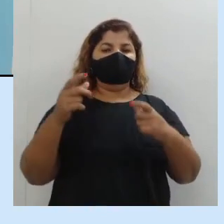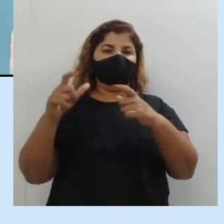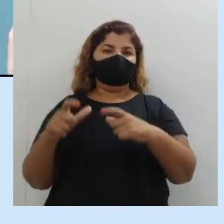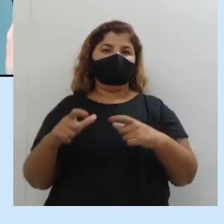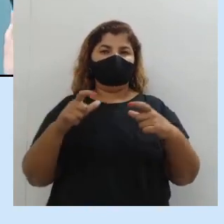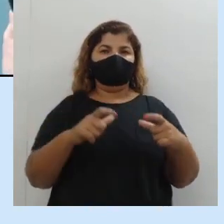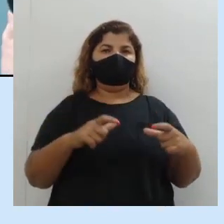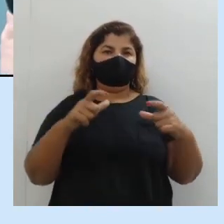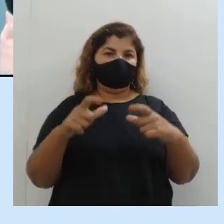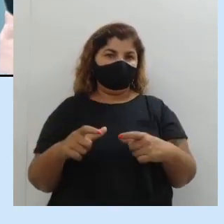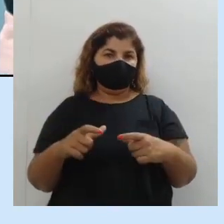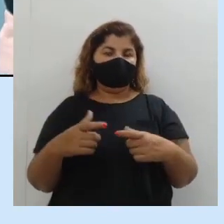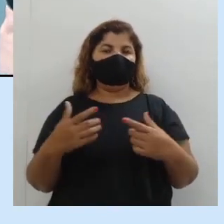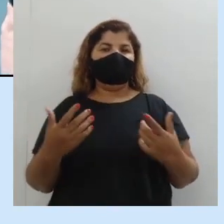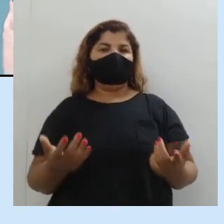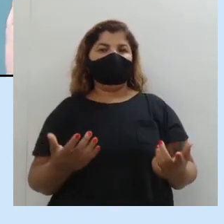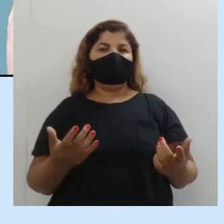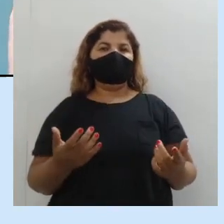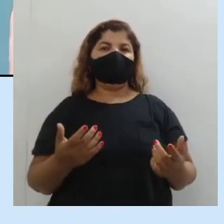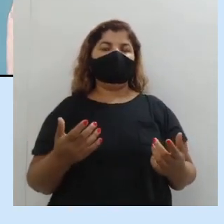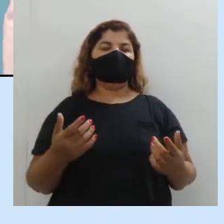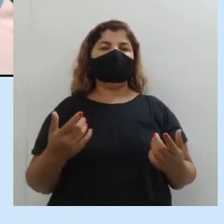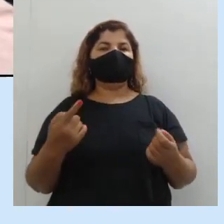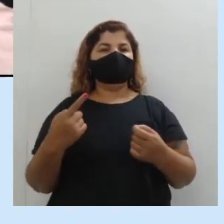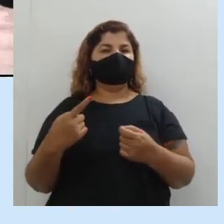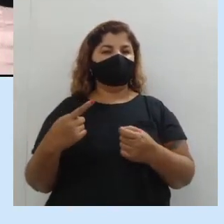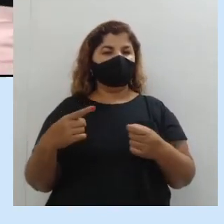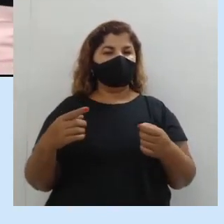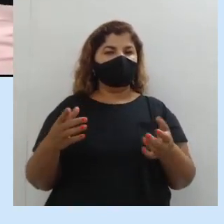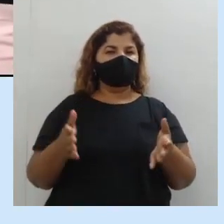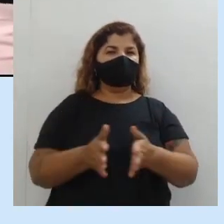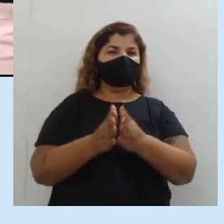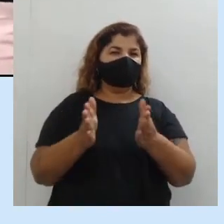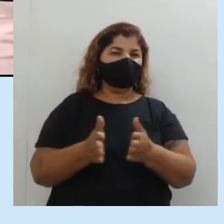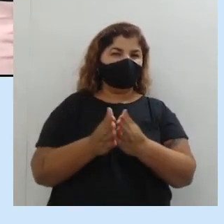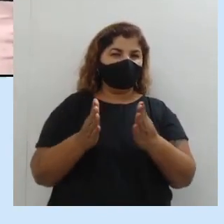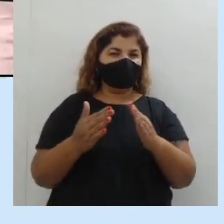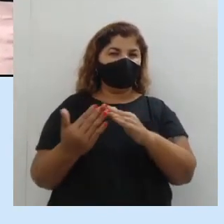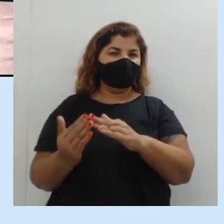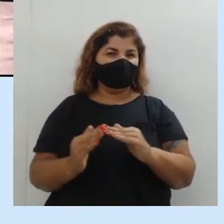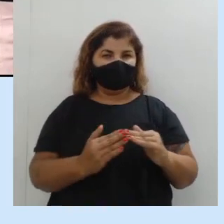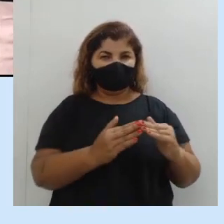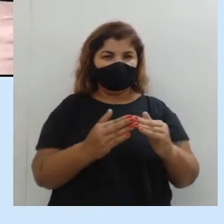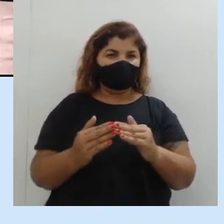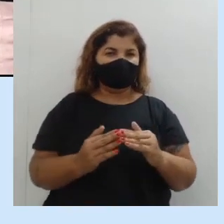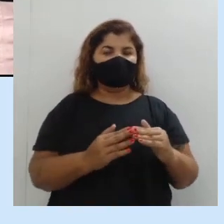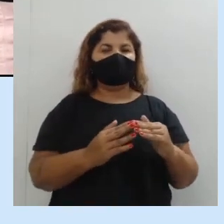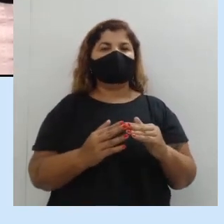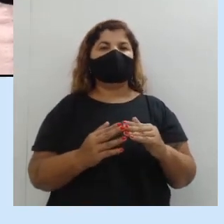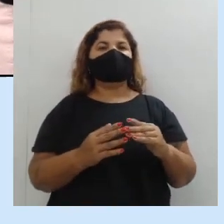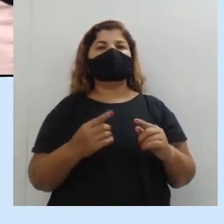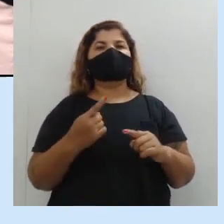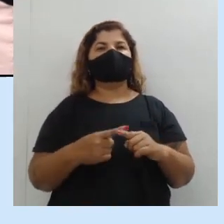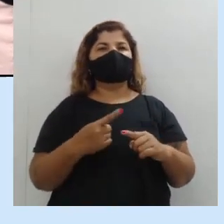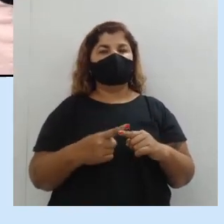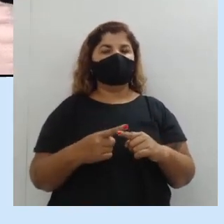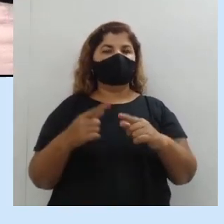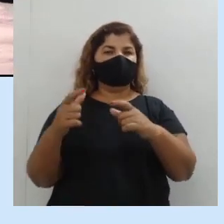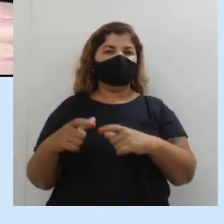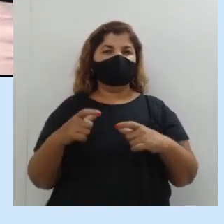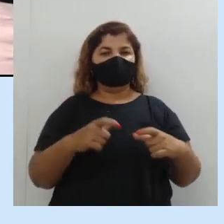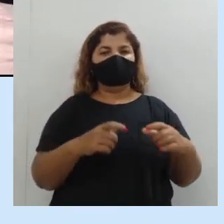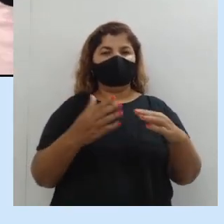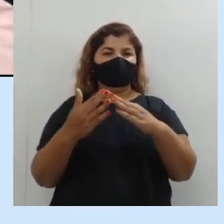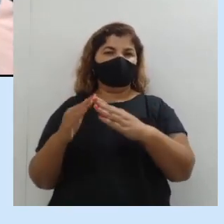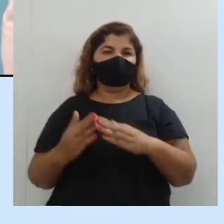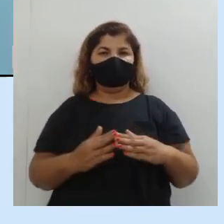espaços de subúrbio, né? Porque os espaços, né, suburbanos, eles